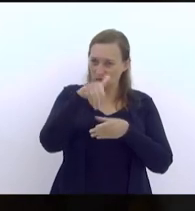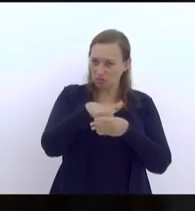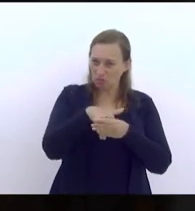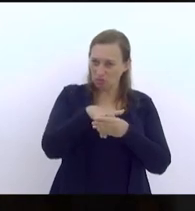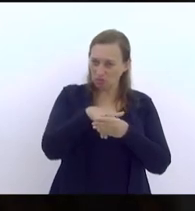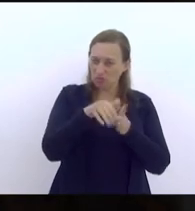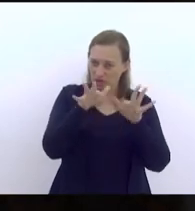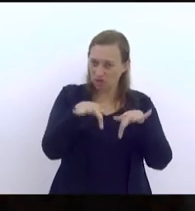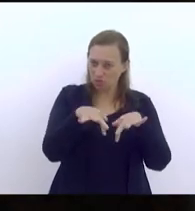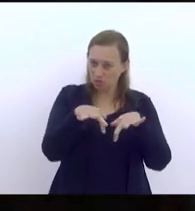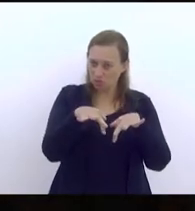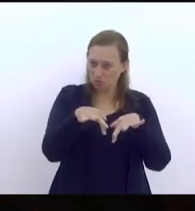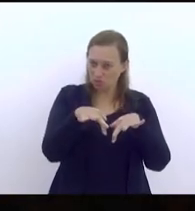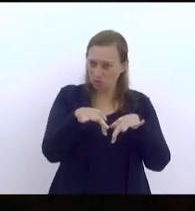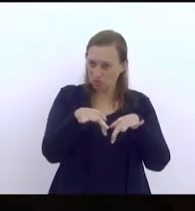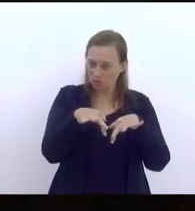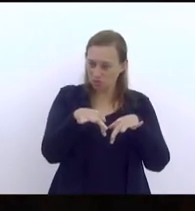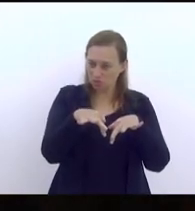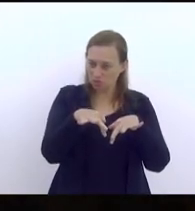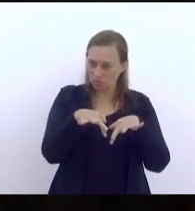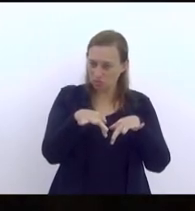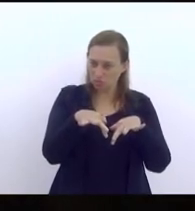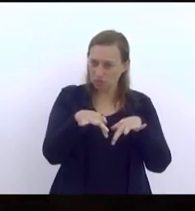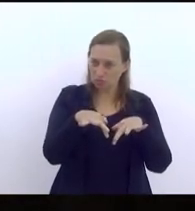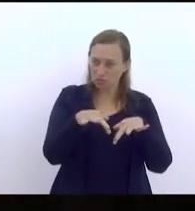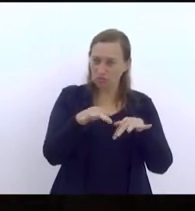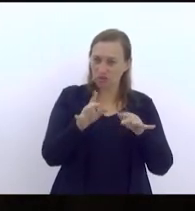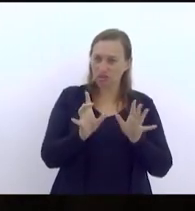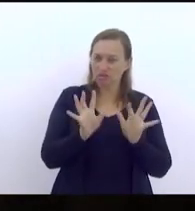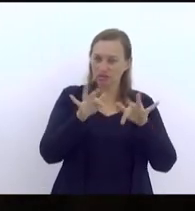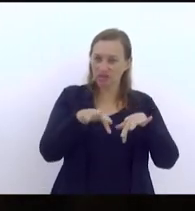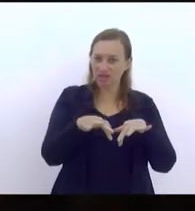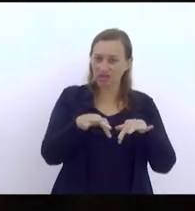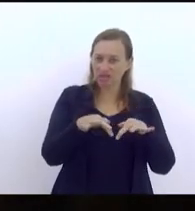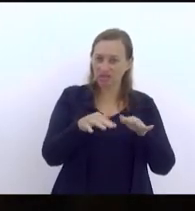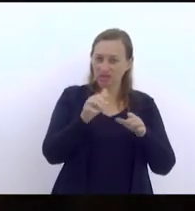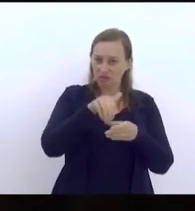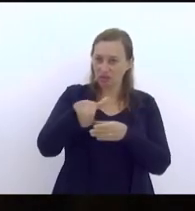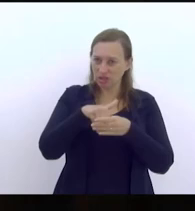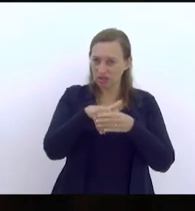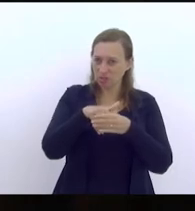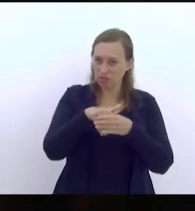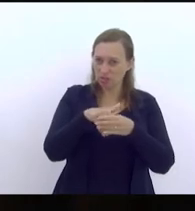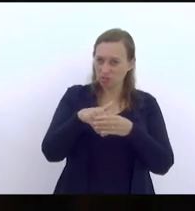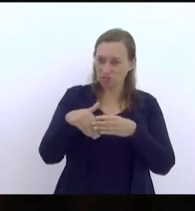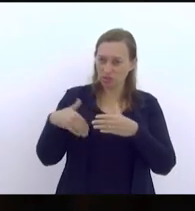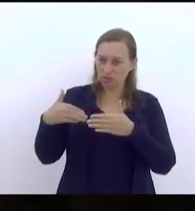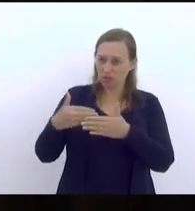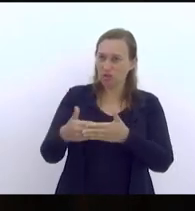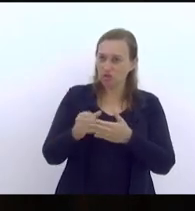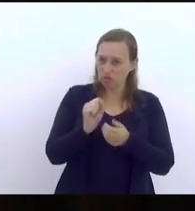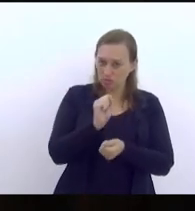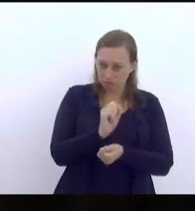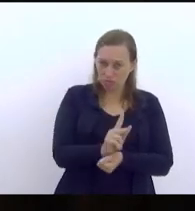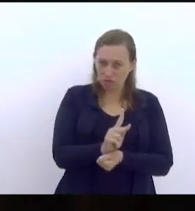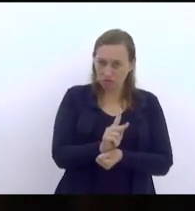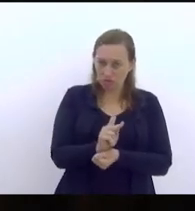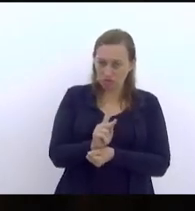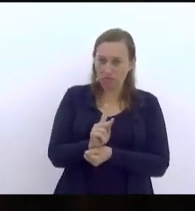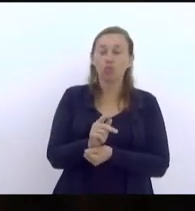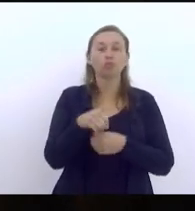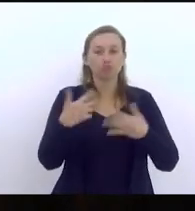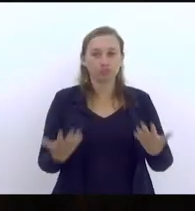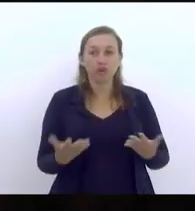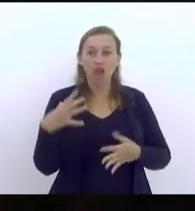ao final da sessão, só para que a gente sacramente o processo de votação desde já. Pode ser?